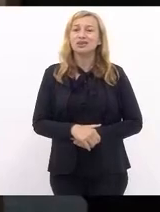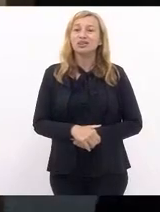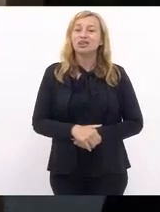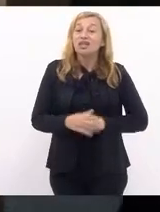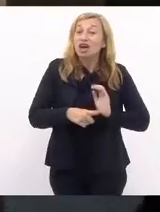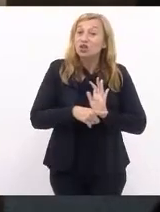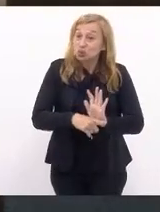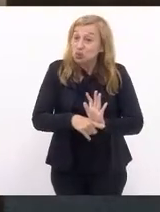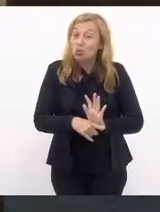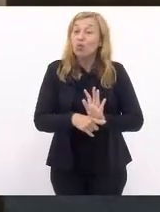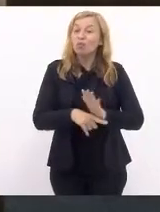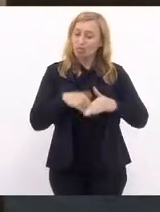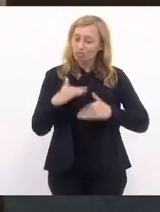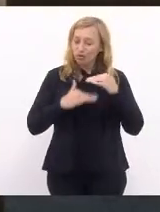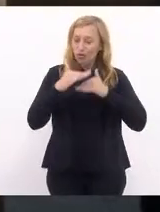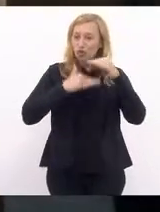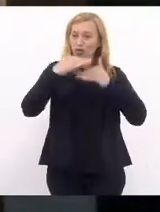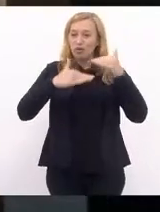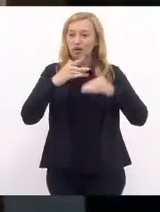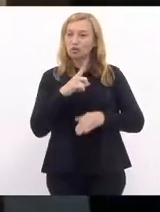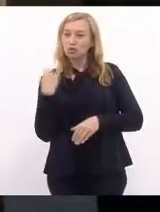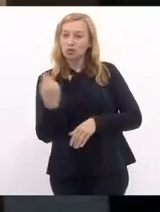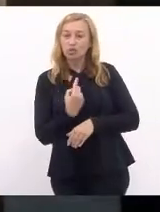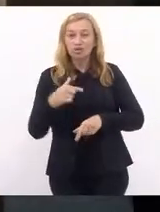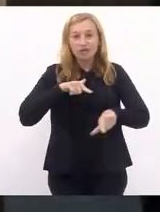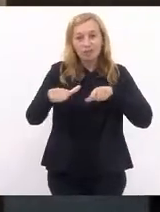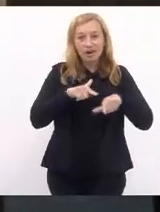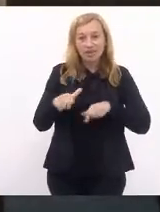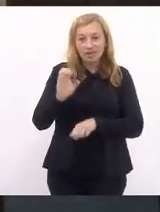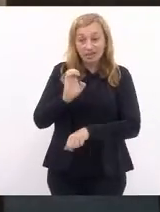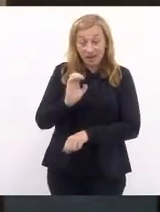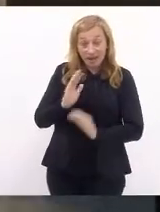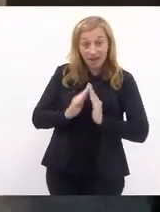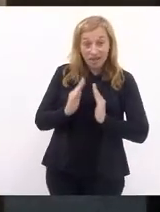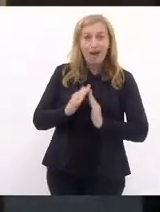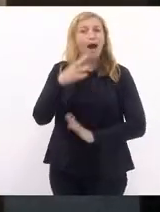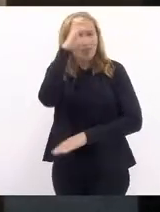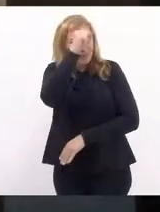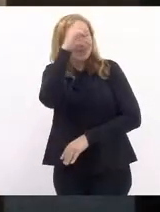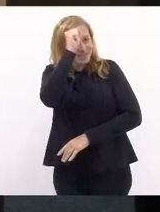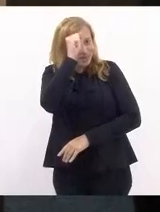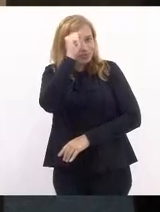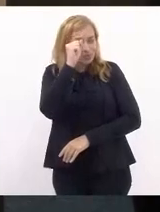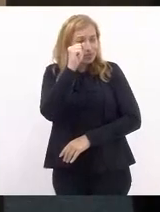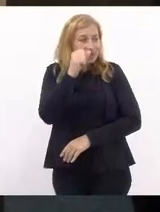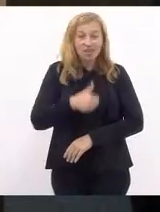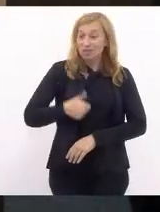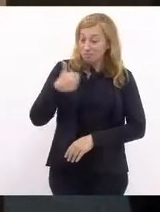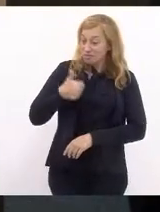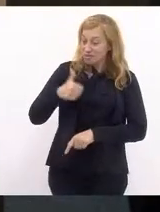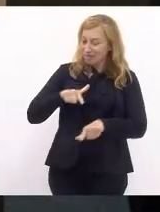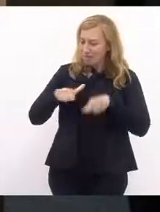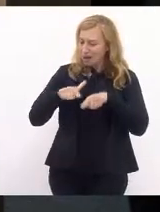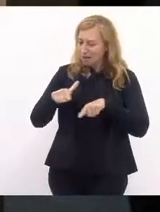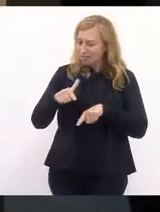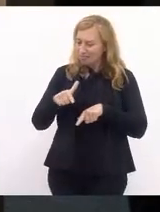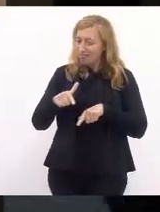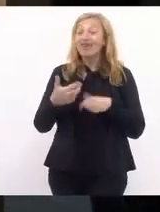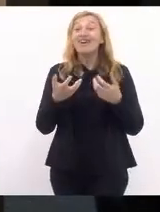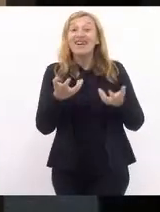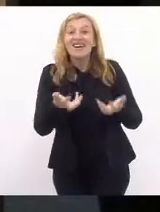contribuiu muito para o desenvolvimento do nosso mandato nessa casa tenho aprendido muito nesse meu primeiro mandato